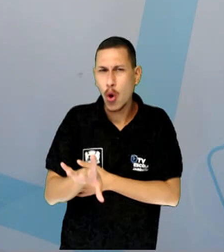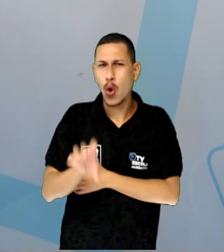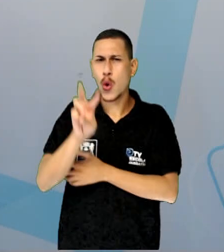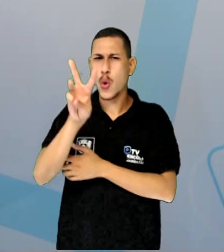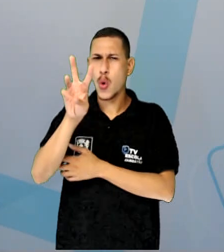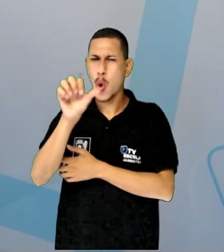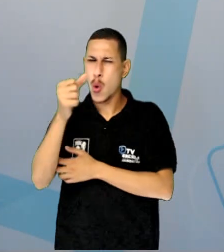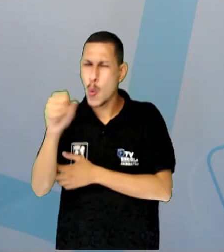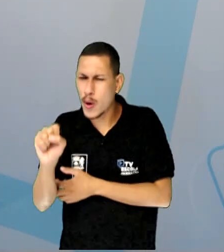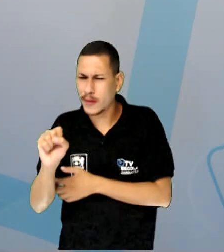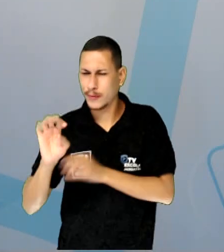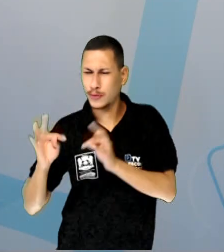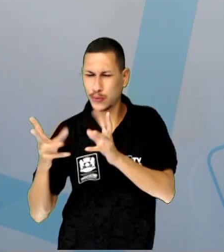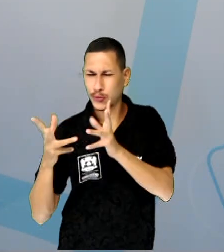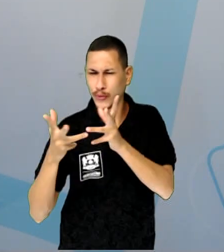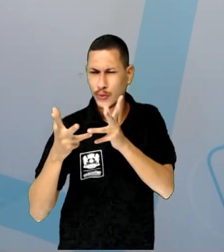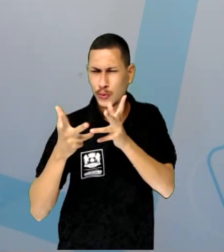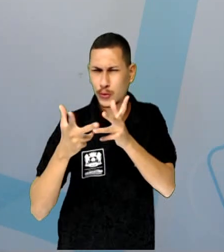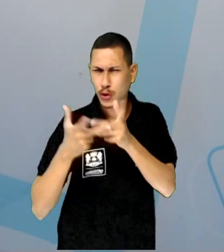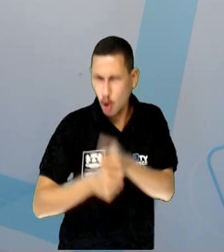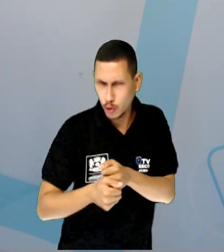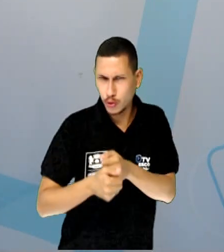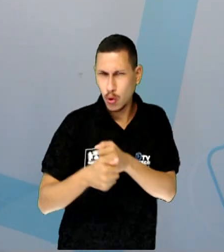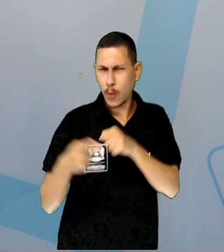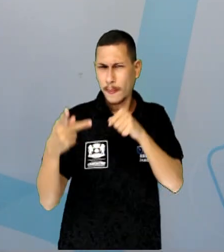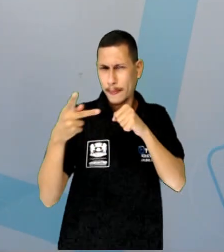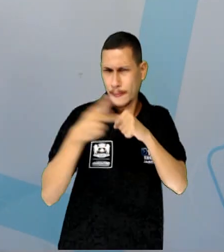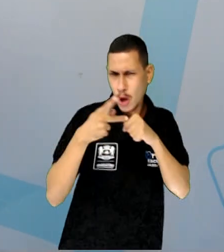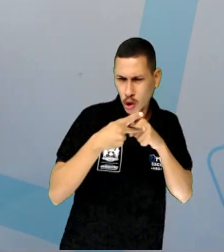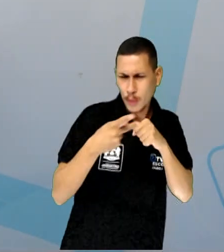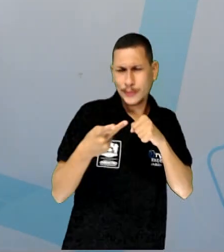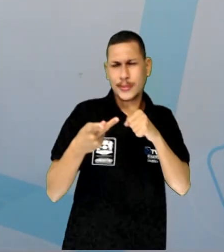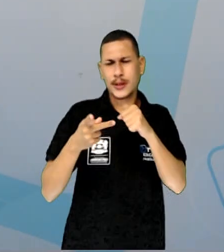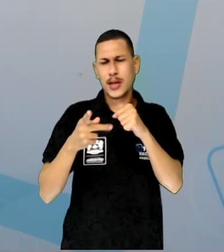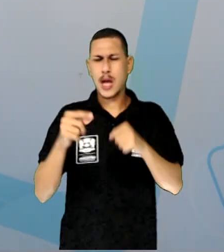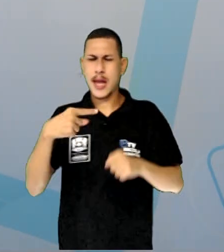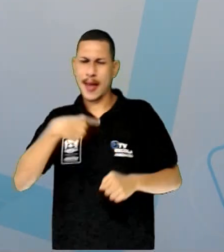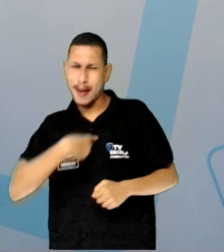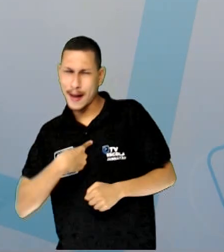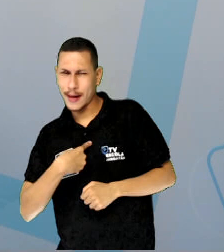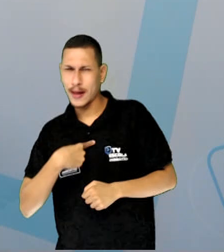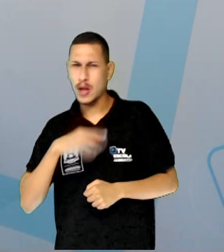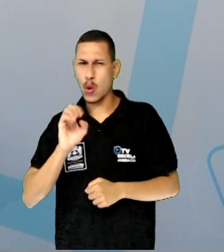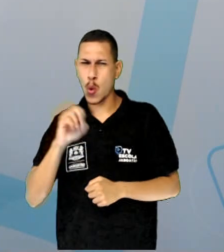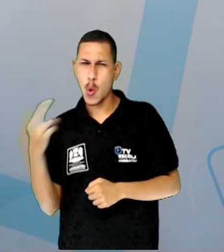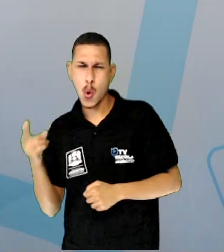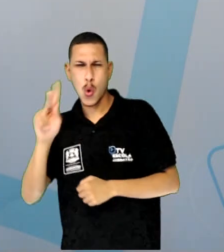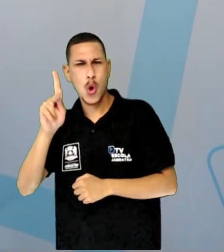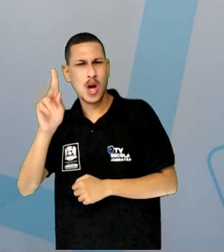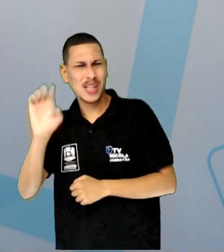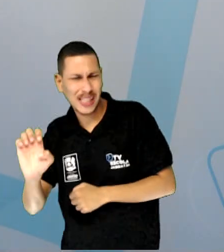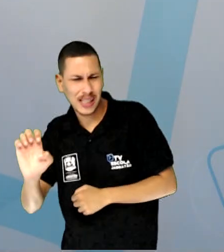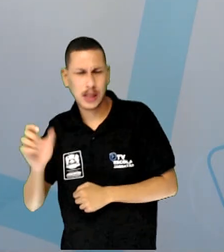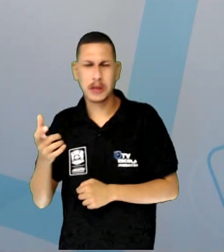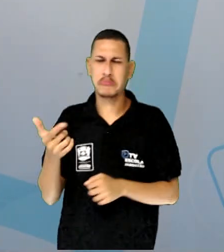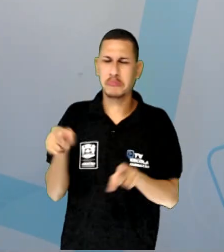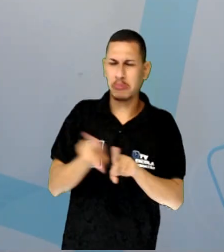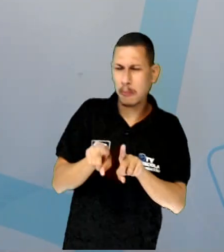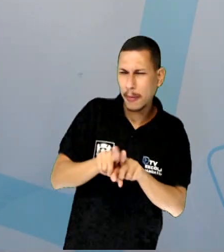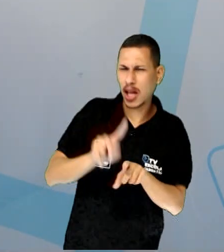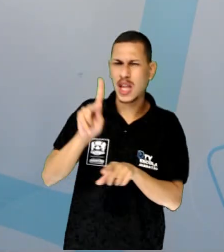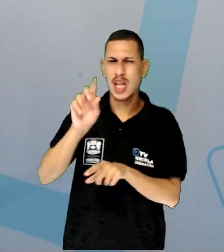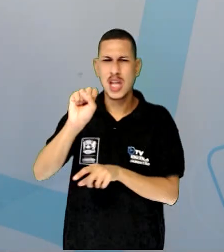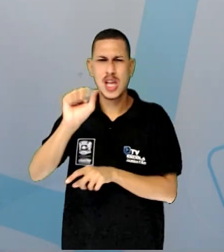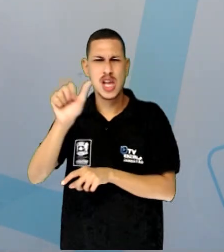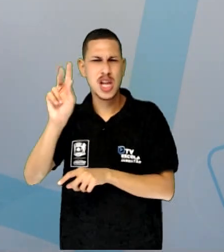para todos os pronomes. Seja I, seja he, seja she,